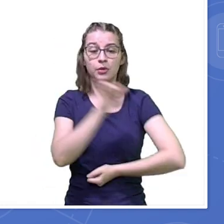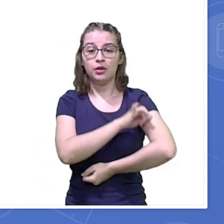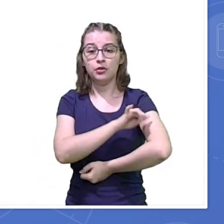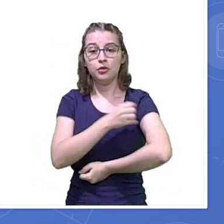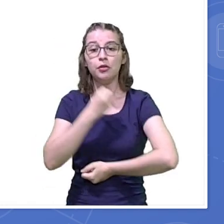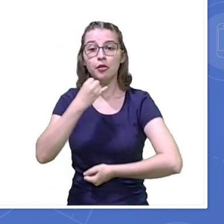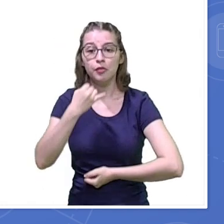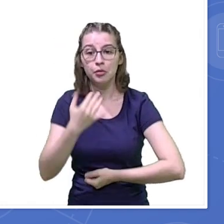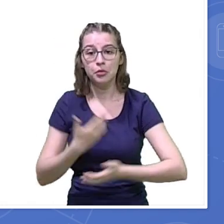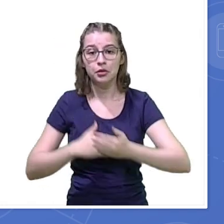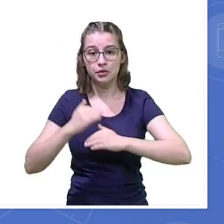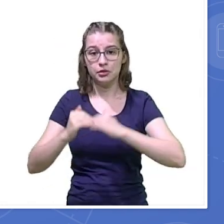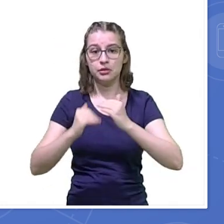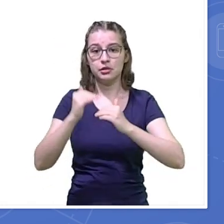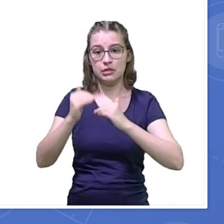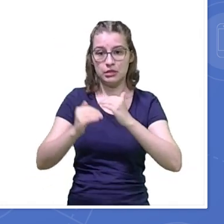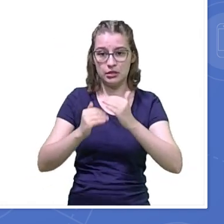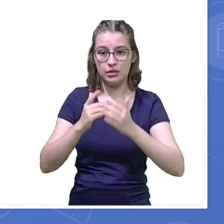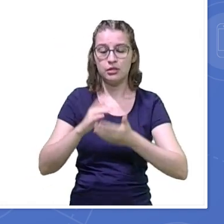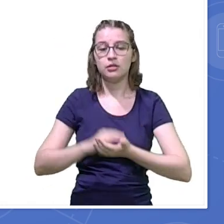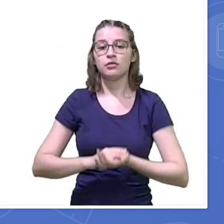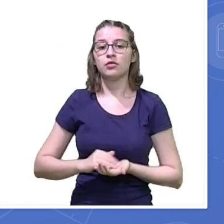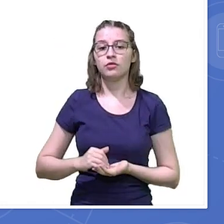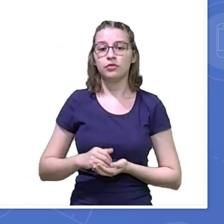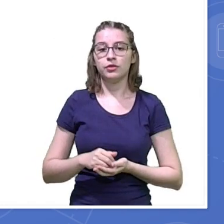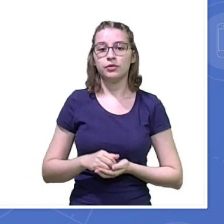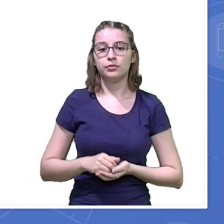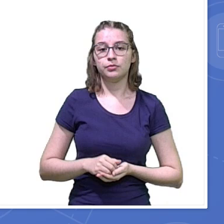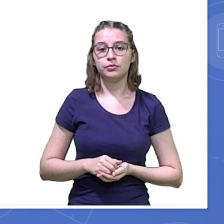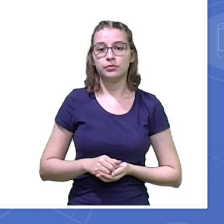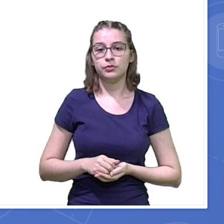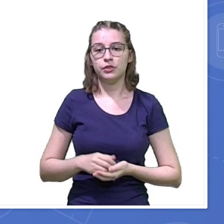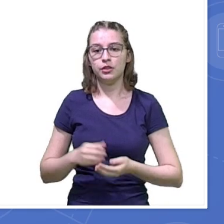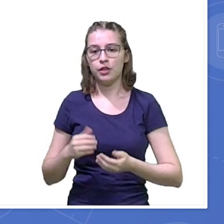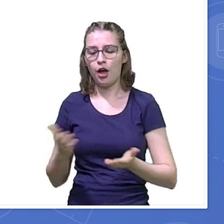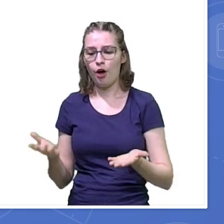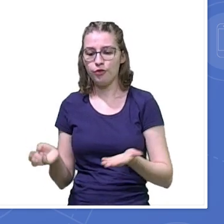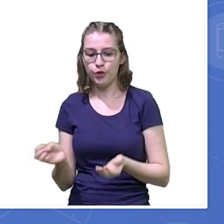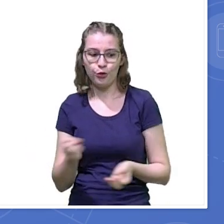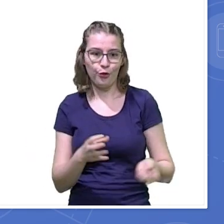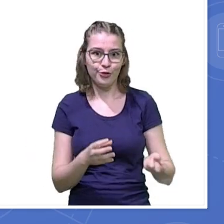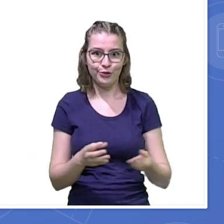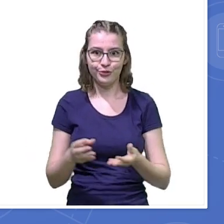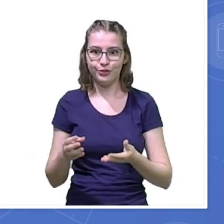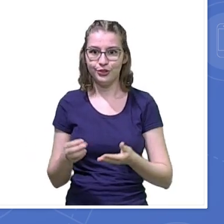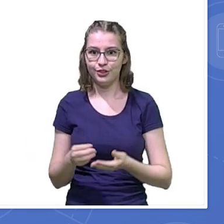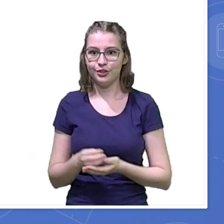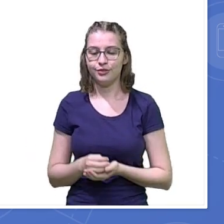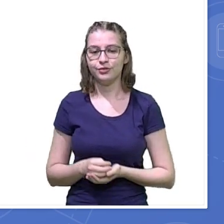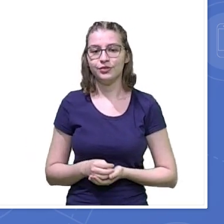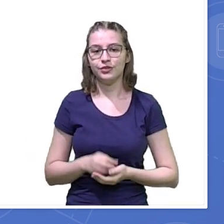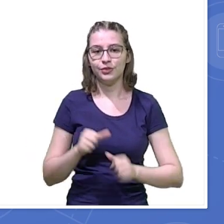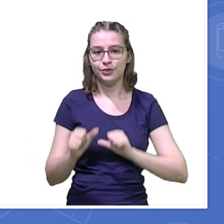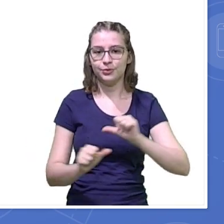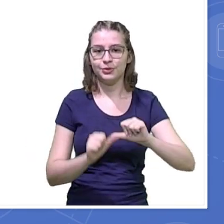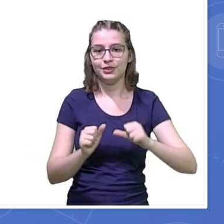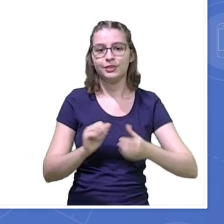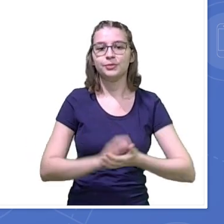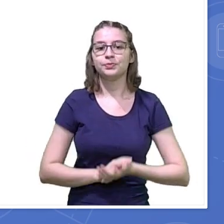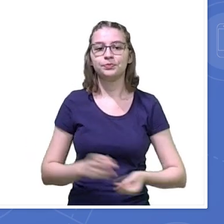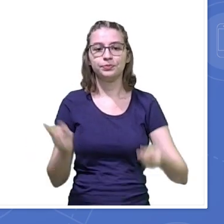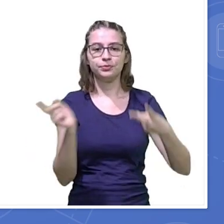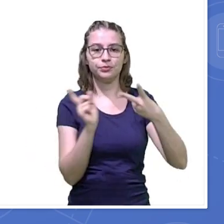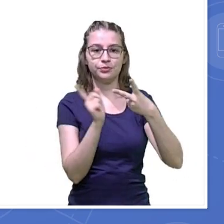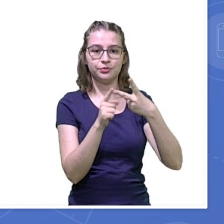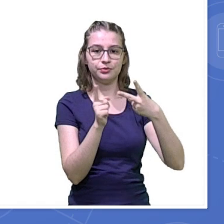café. E tem toda aquela coisa que a gente falou na aula, né? São Paulo e Rio de Janeiro acabaram se modernizando antes das outras cidades do Brasil.